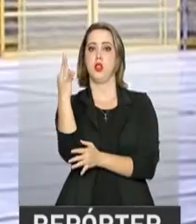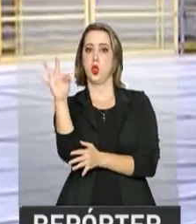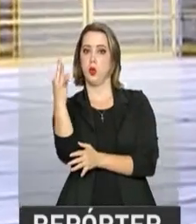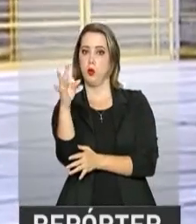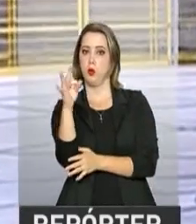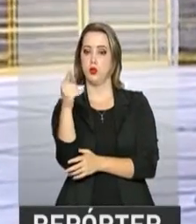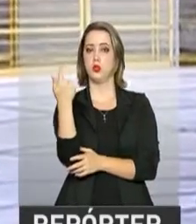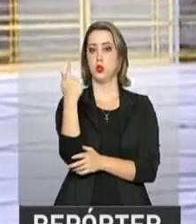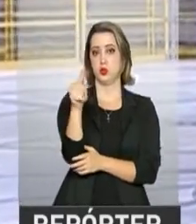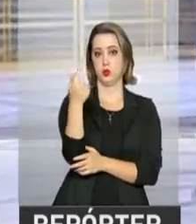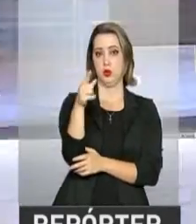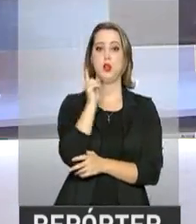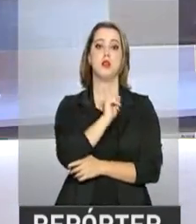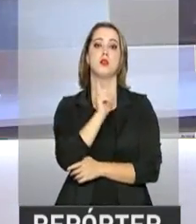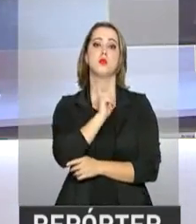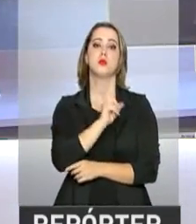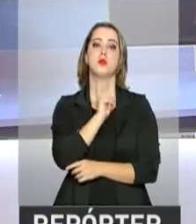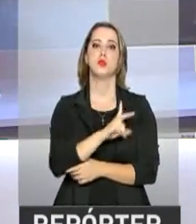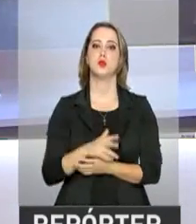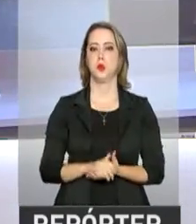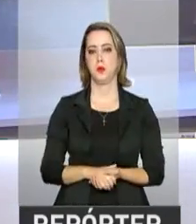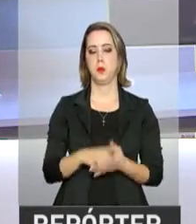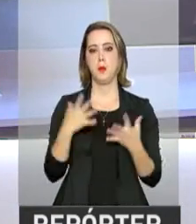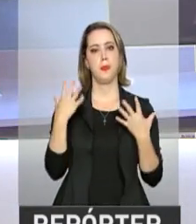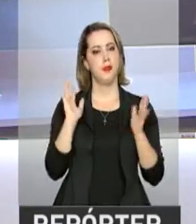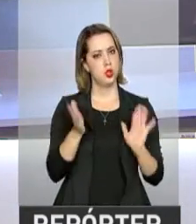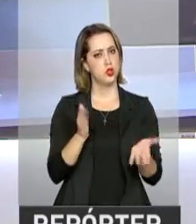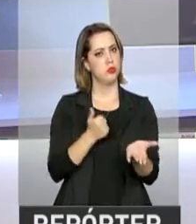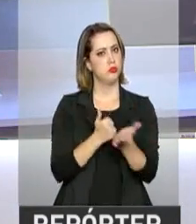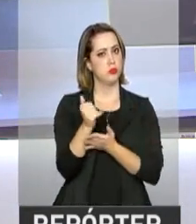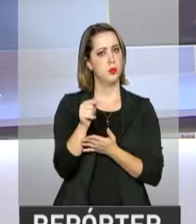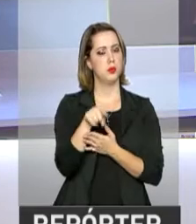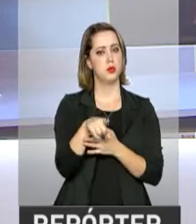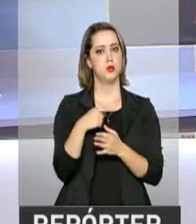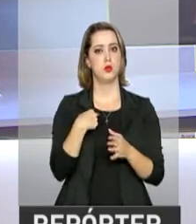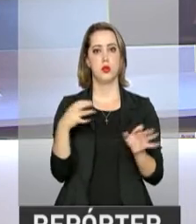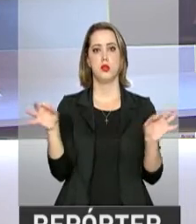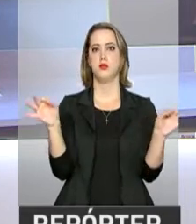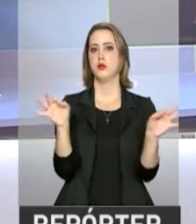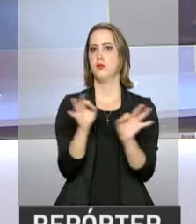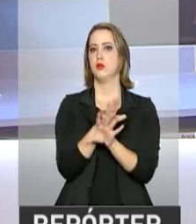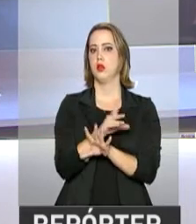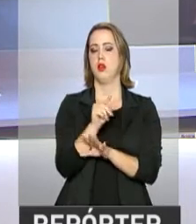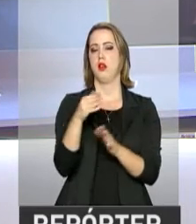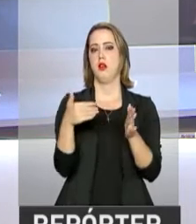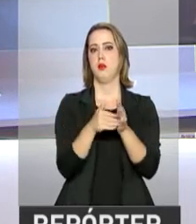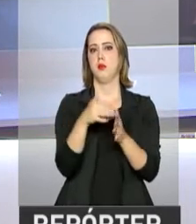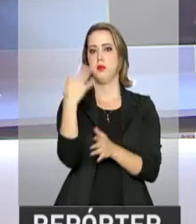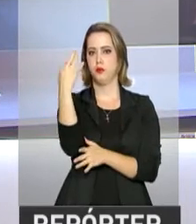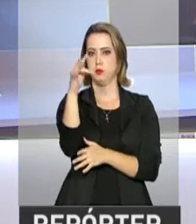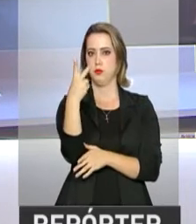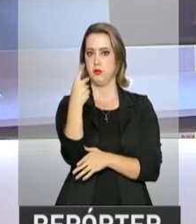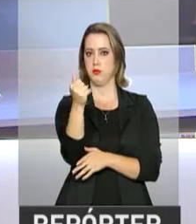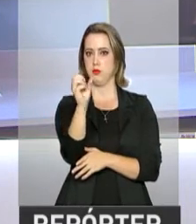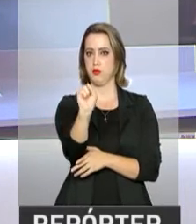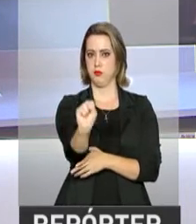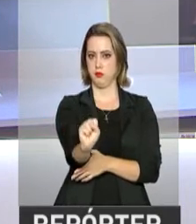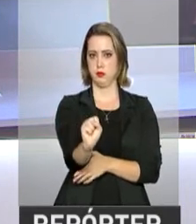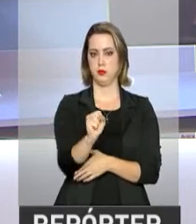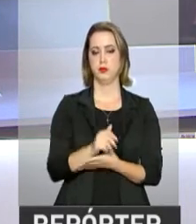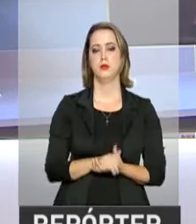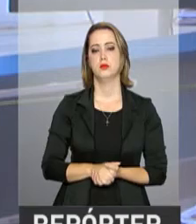e minas gerais as obras já foram iniciadas e têm previsão de serem concluídas em fevereiro de